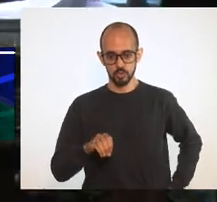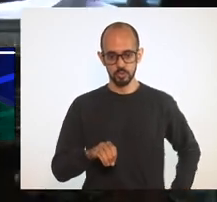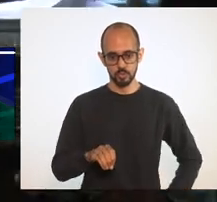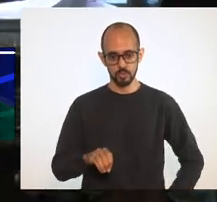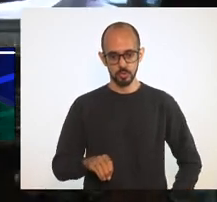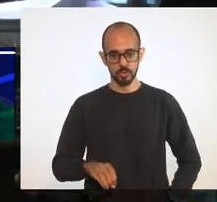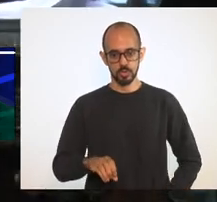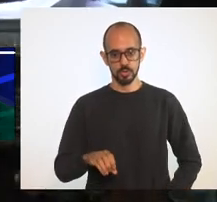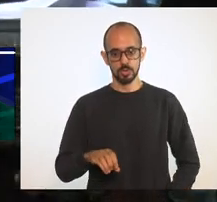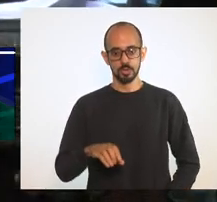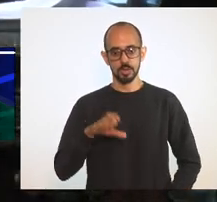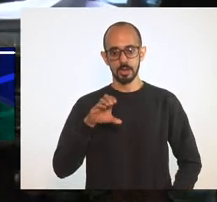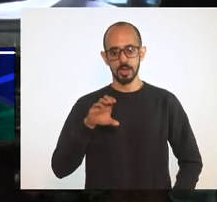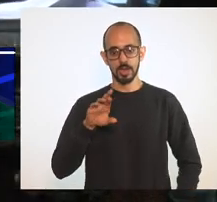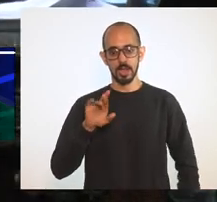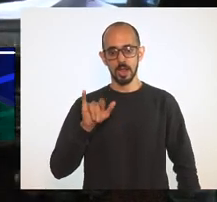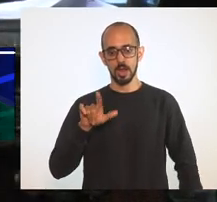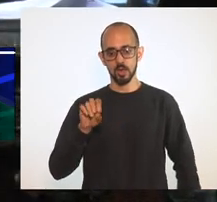Carlos Mink,